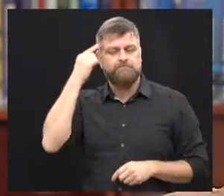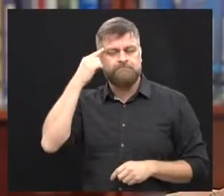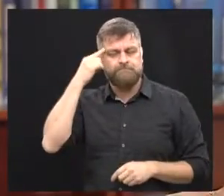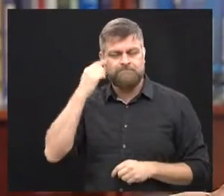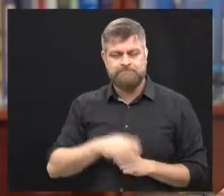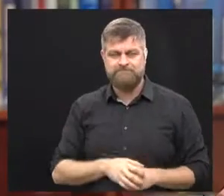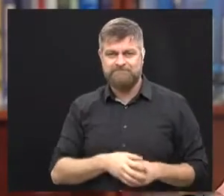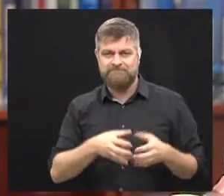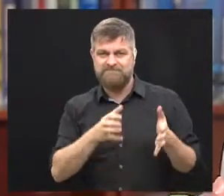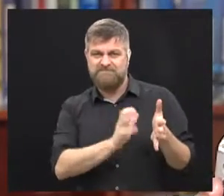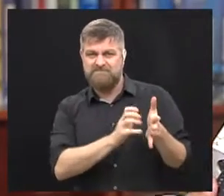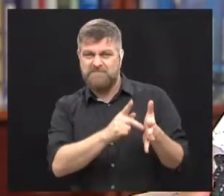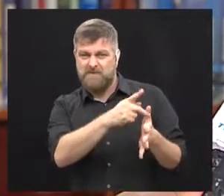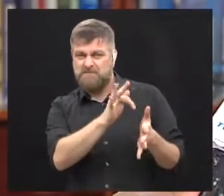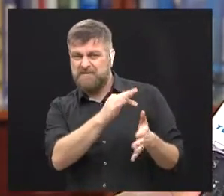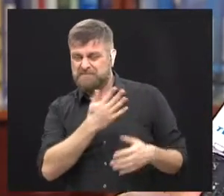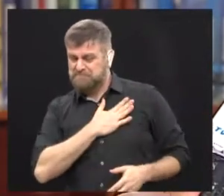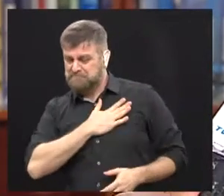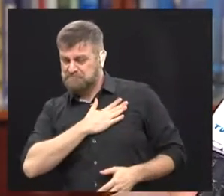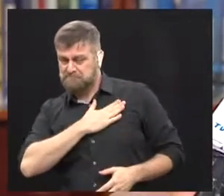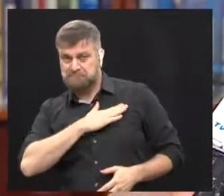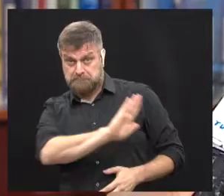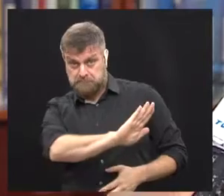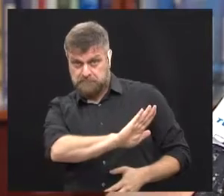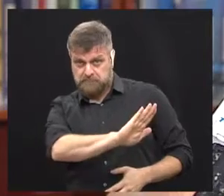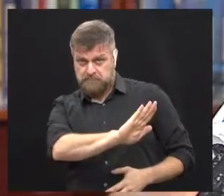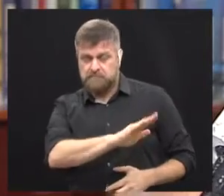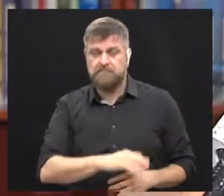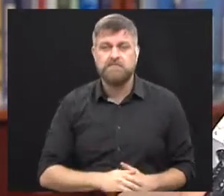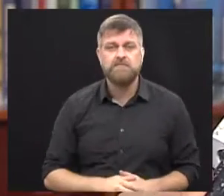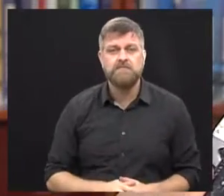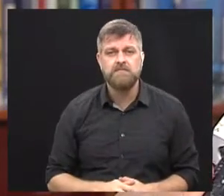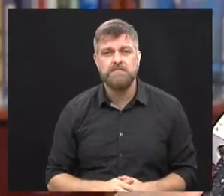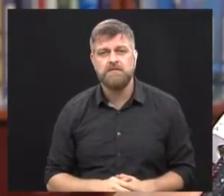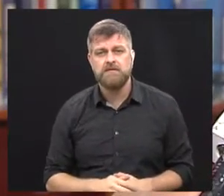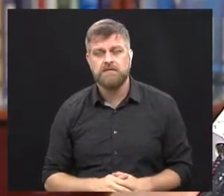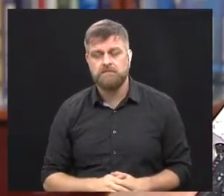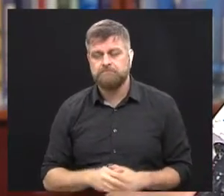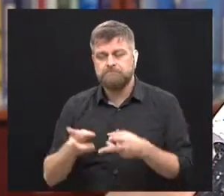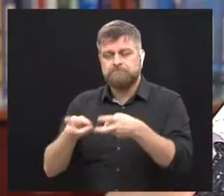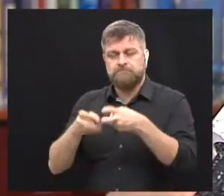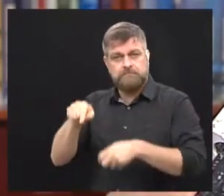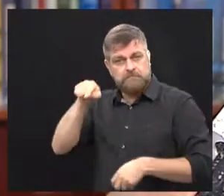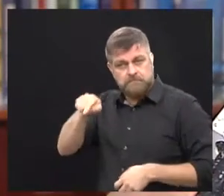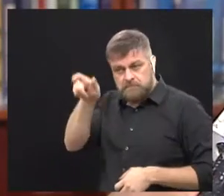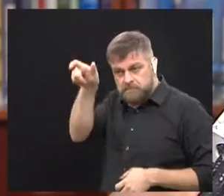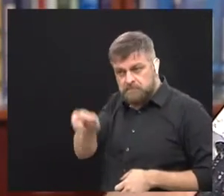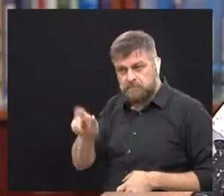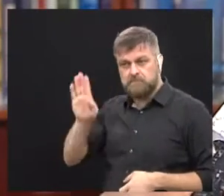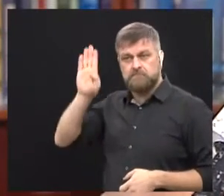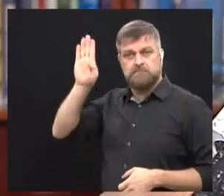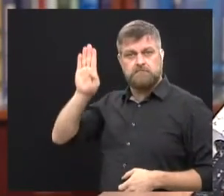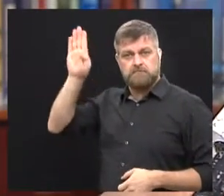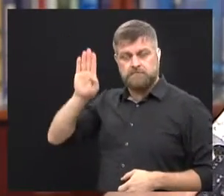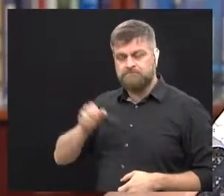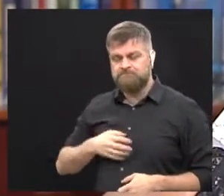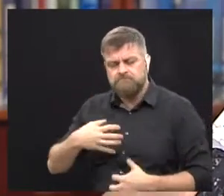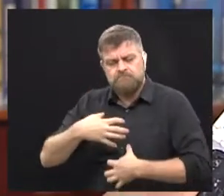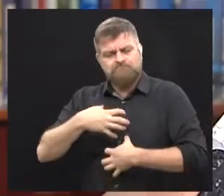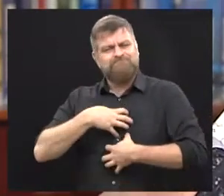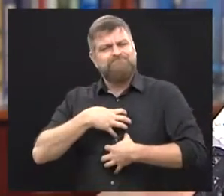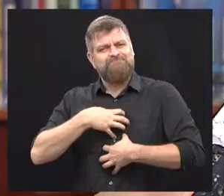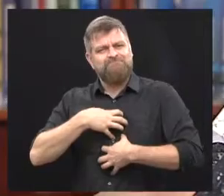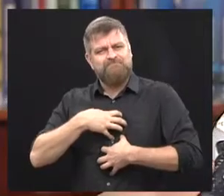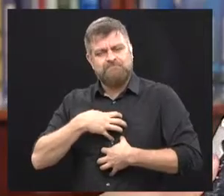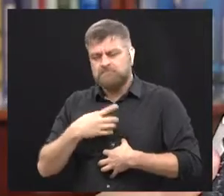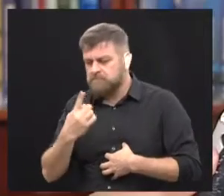repelindo qualquer manutenção, né, no poder por parte do PT, viram ali também aquilo acabou sensibilizando ainda mais, mas